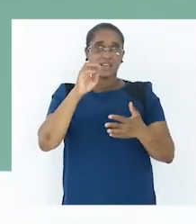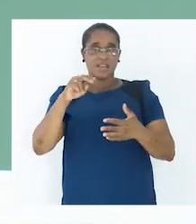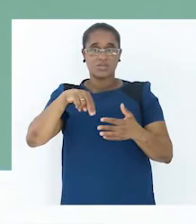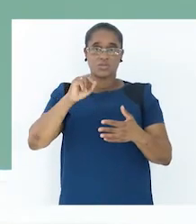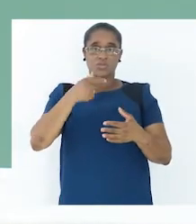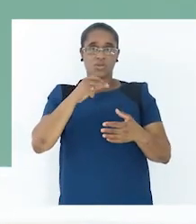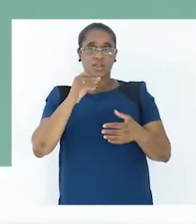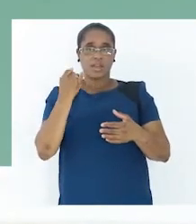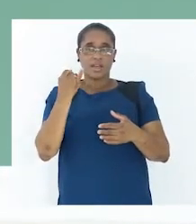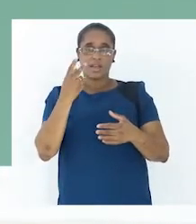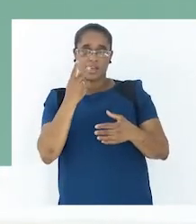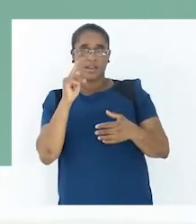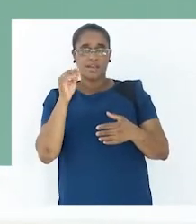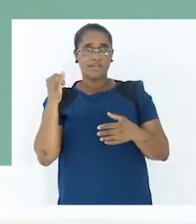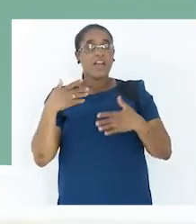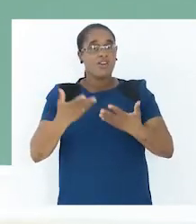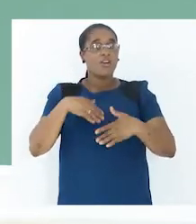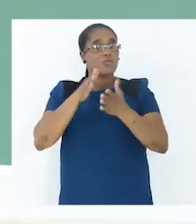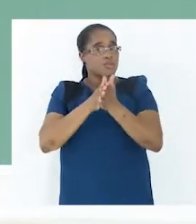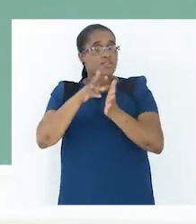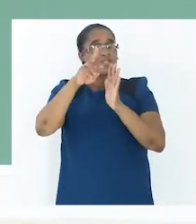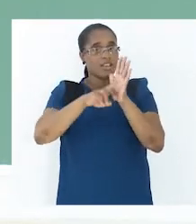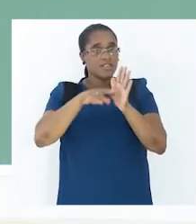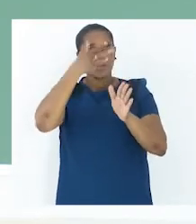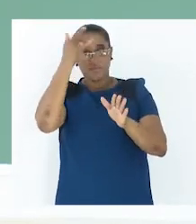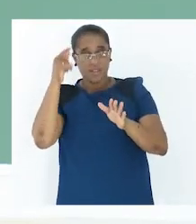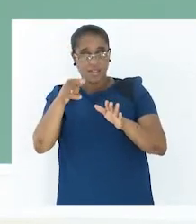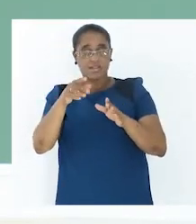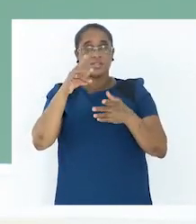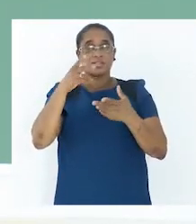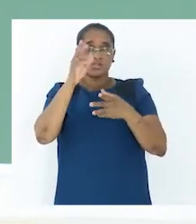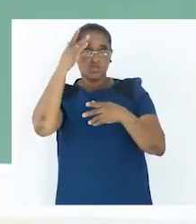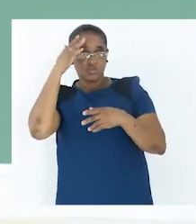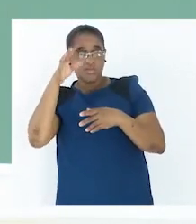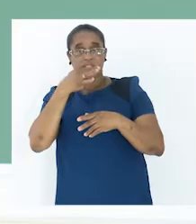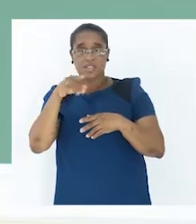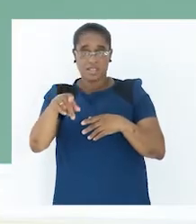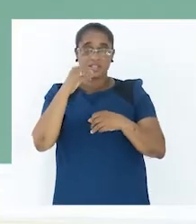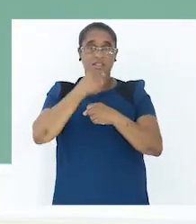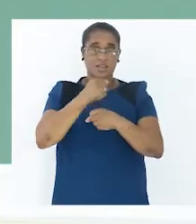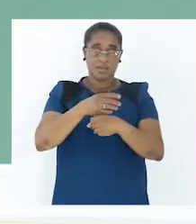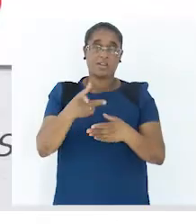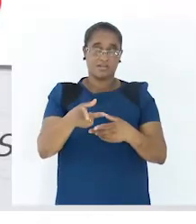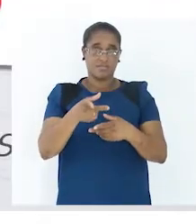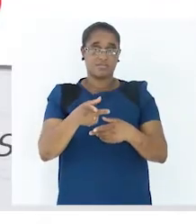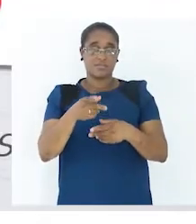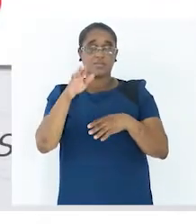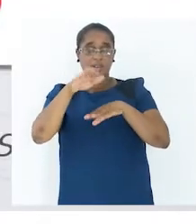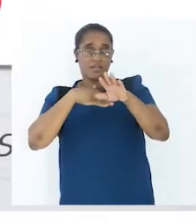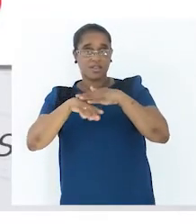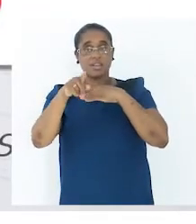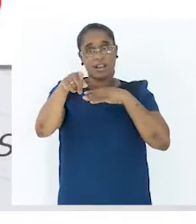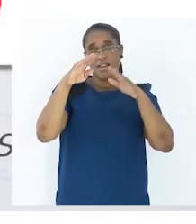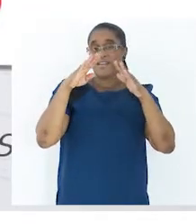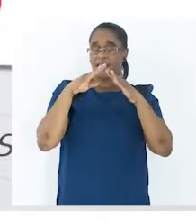aplicar, utilizando as regras e simplificar a expressão. Nós vamos deixar este exercício para fazer a